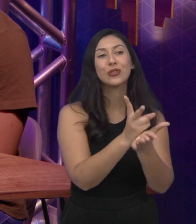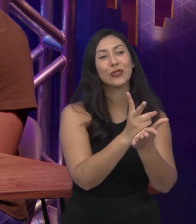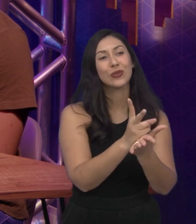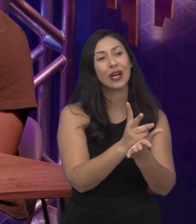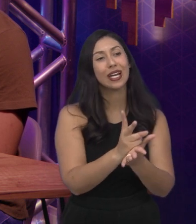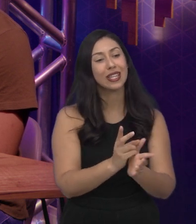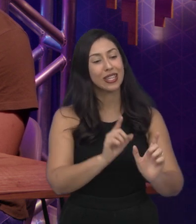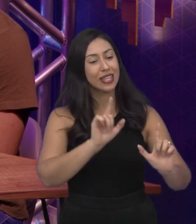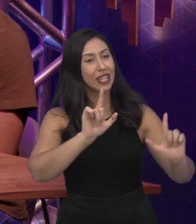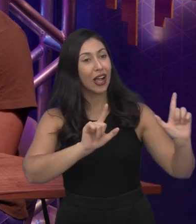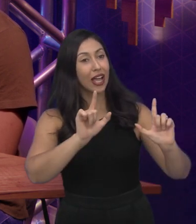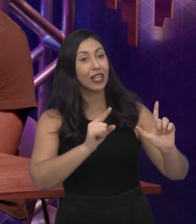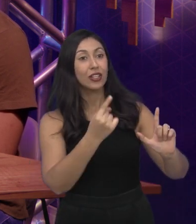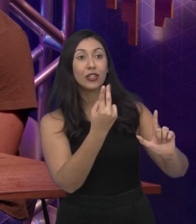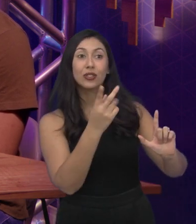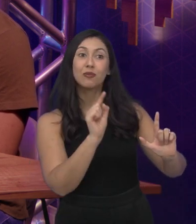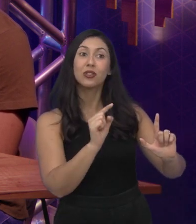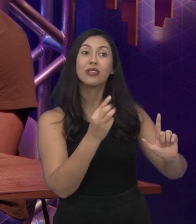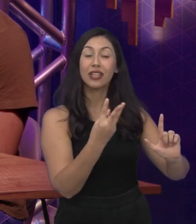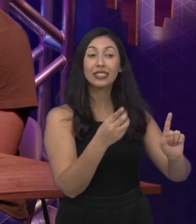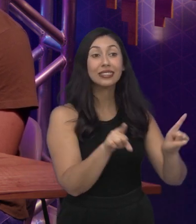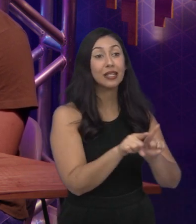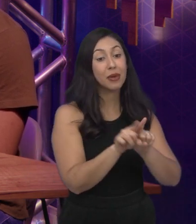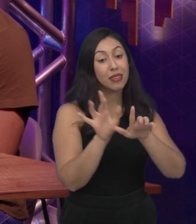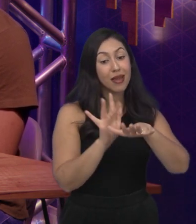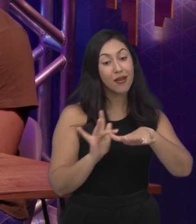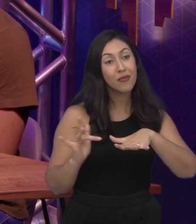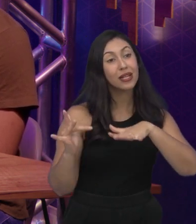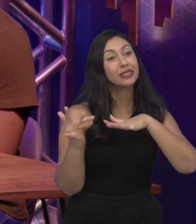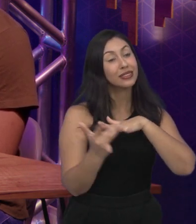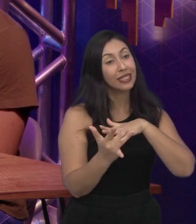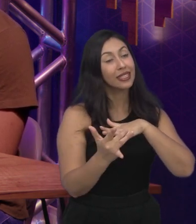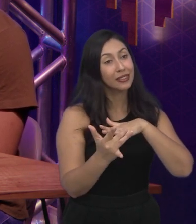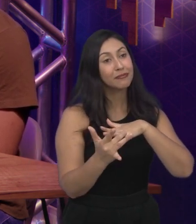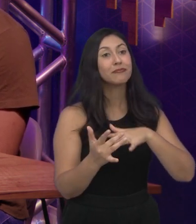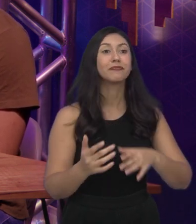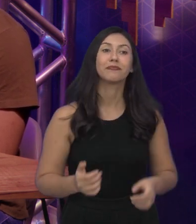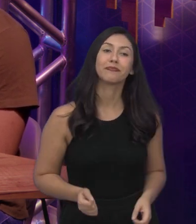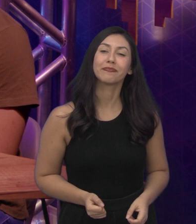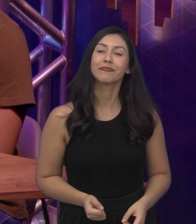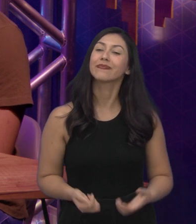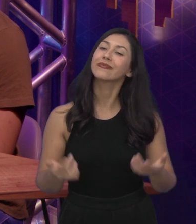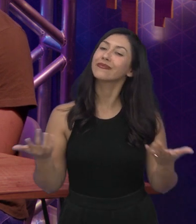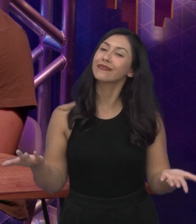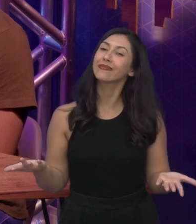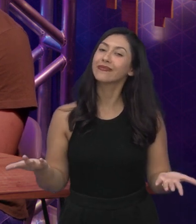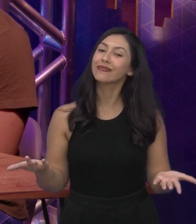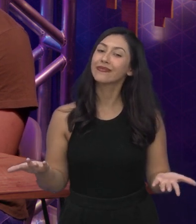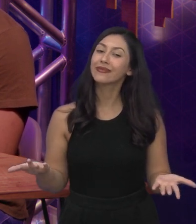por aqui no canal 12.13 e também nas redes sociais, no @TV Câmara SJC. É isso aí,